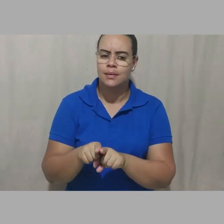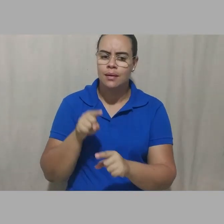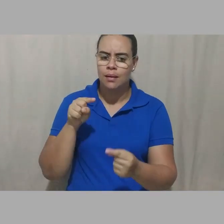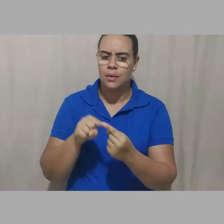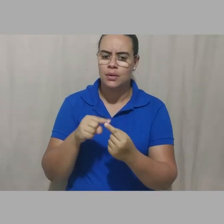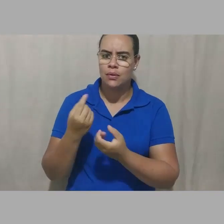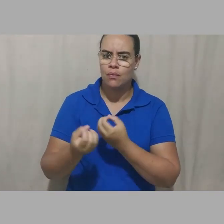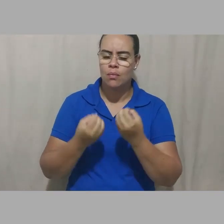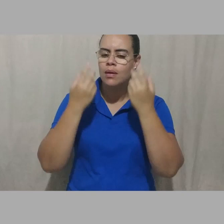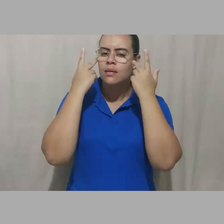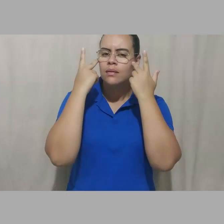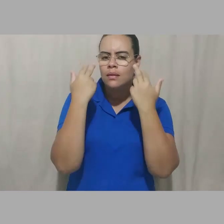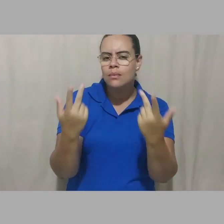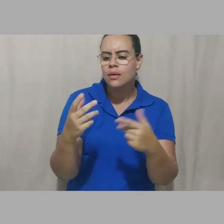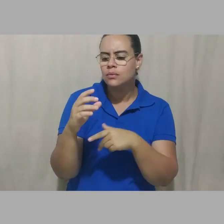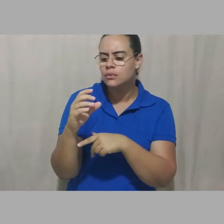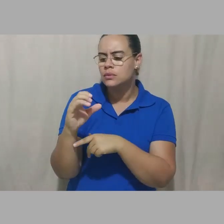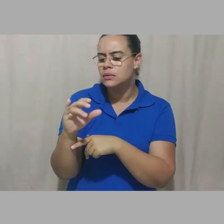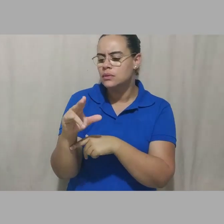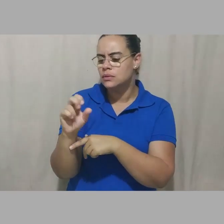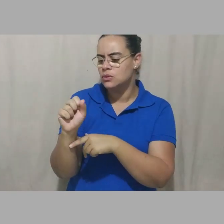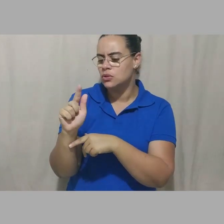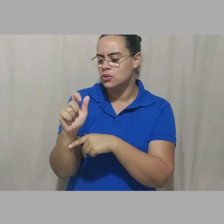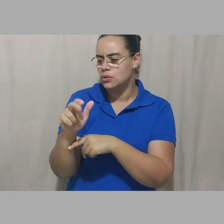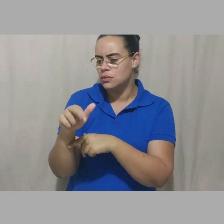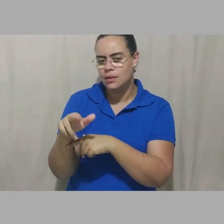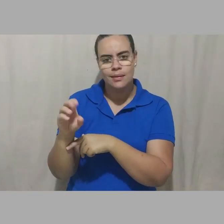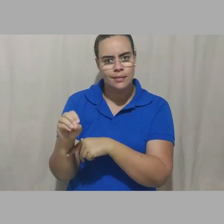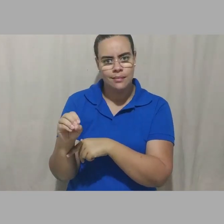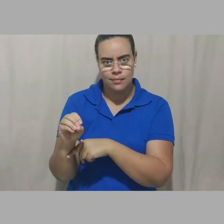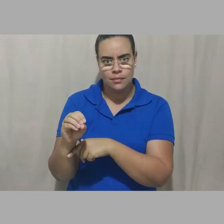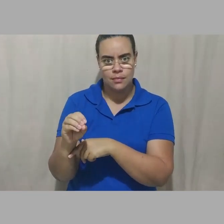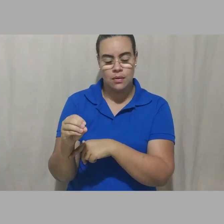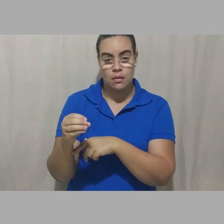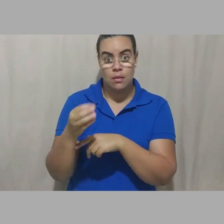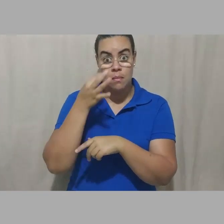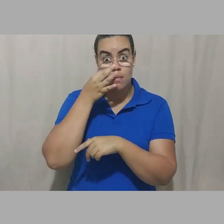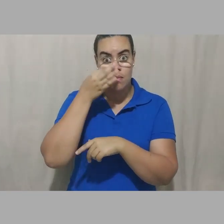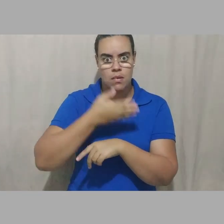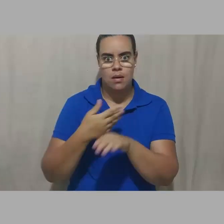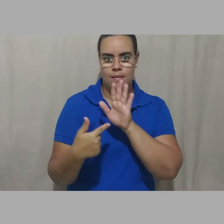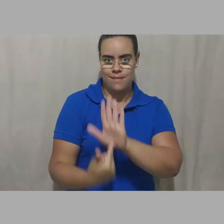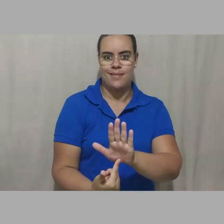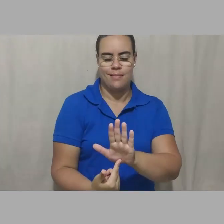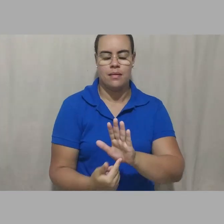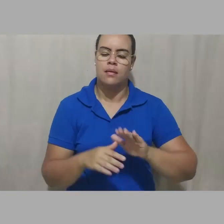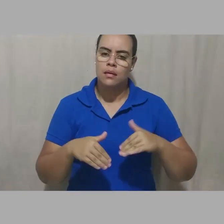essa pretensa naturalização da cisgeneridade, né, e colocar isso em xeque. Em termos de